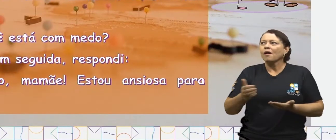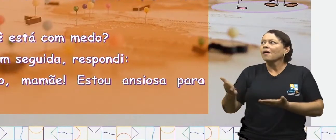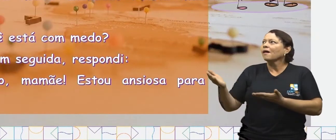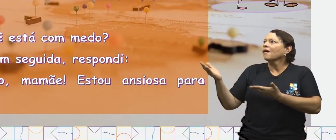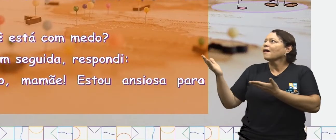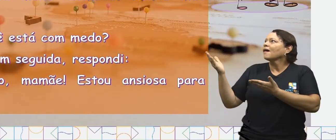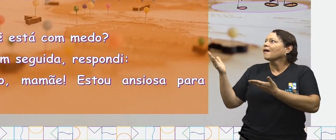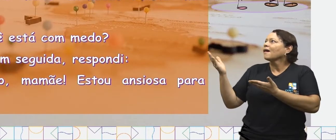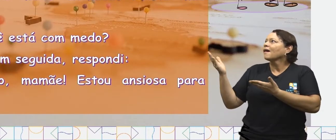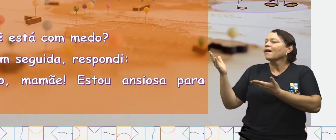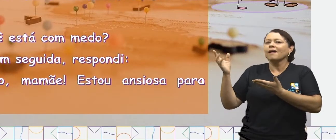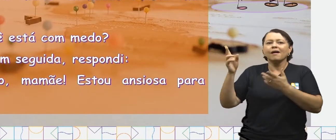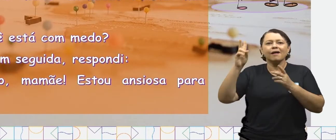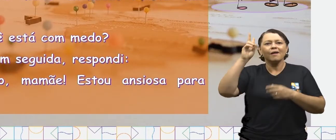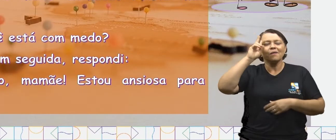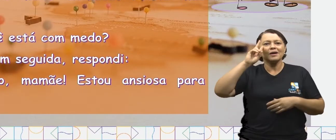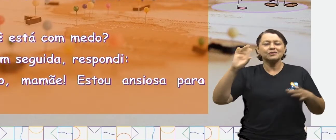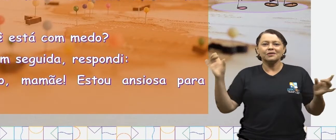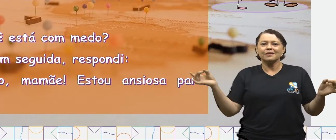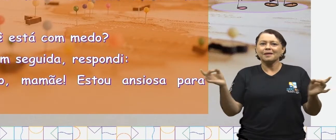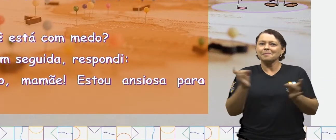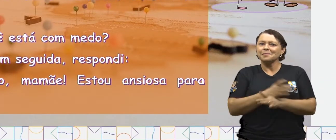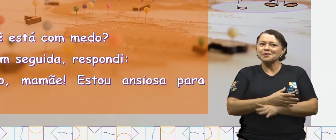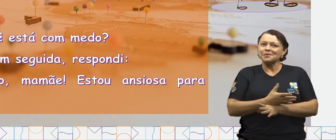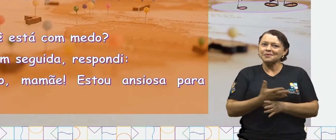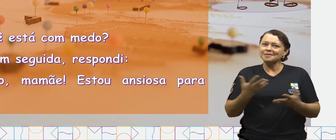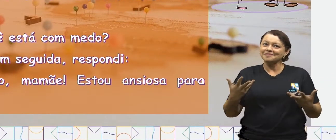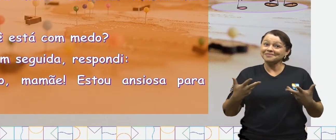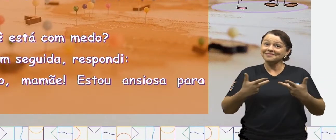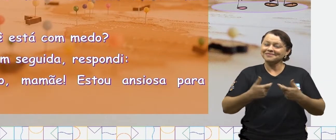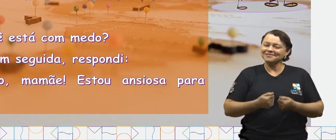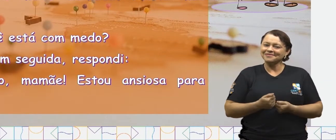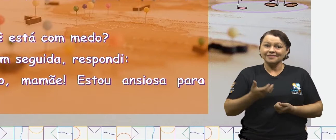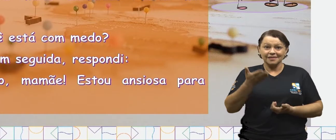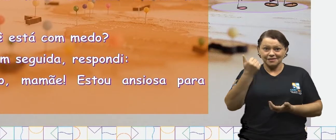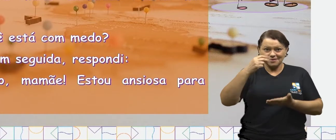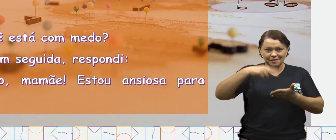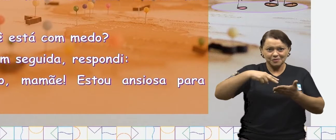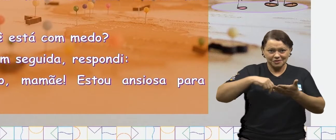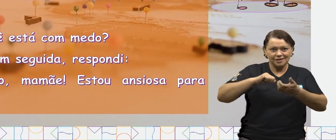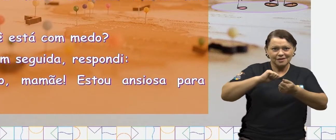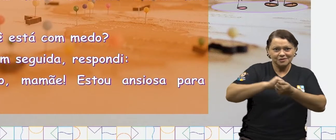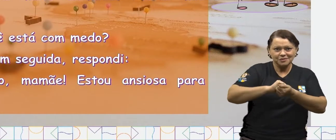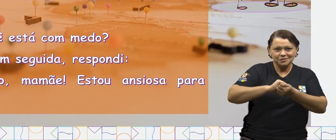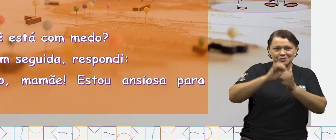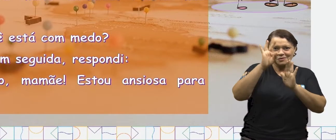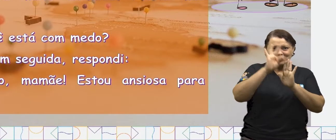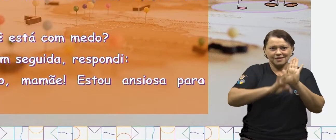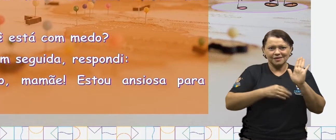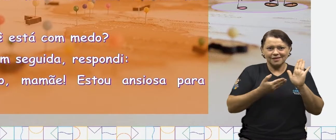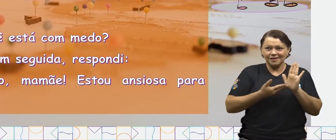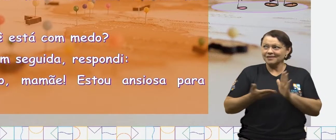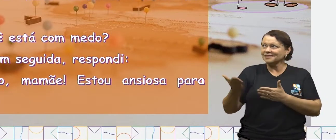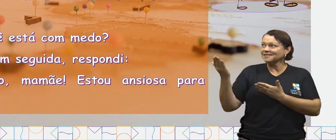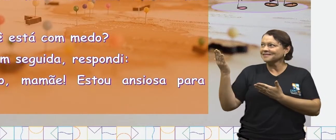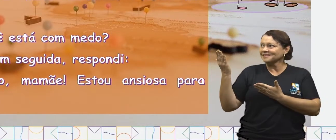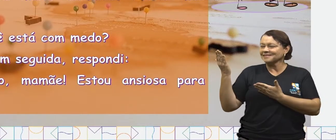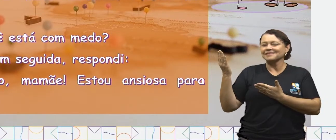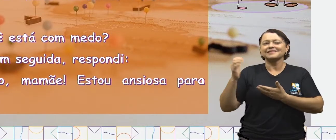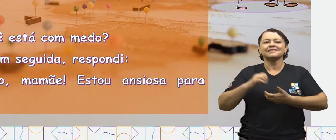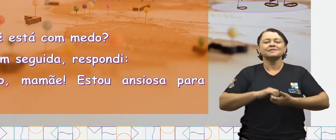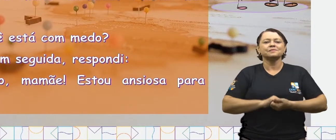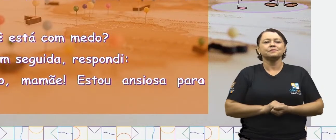Uau! Olha, a história está pronta! Que incrível! Leia comigo o resultado final do nosso